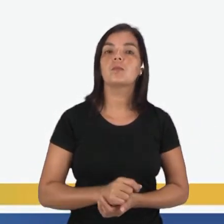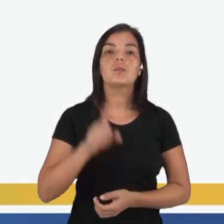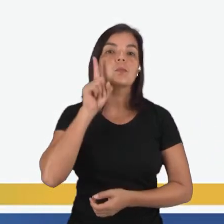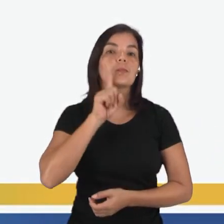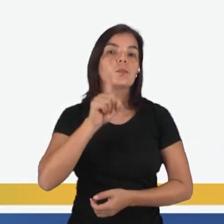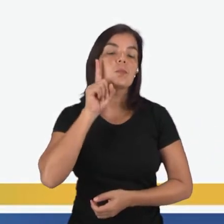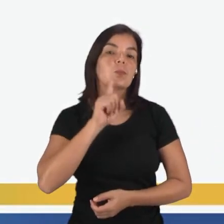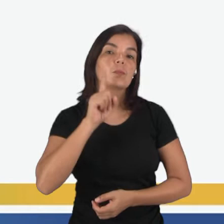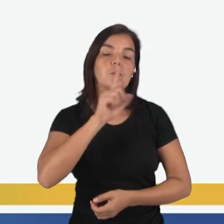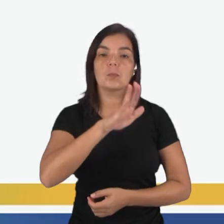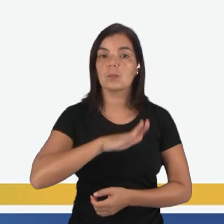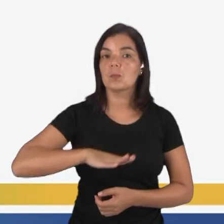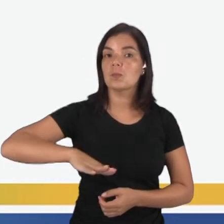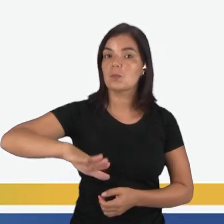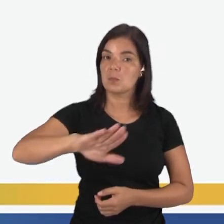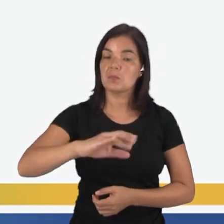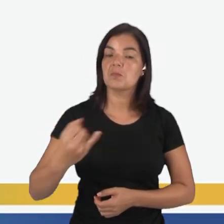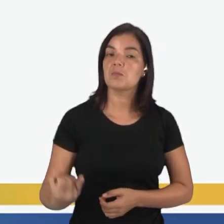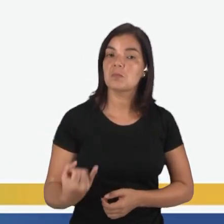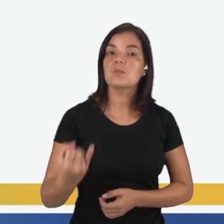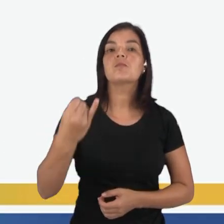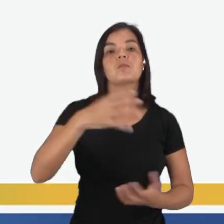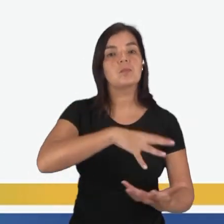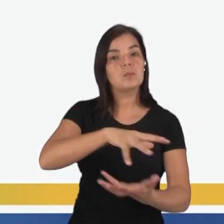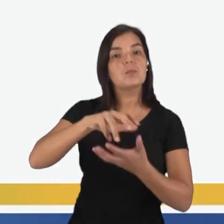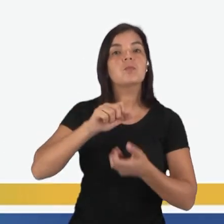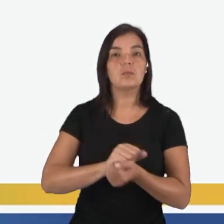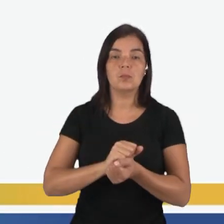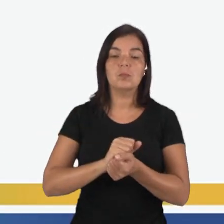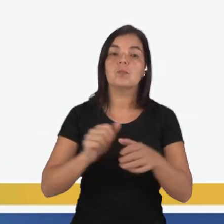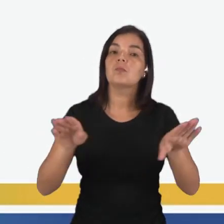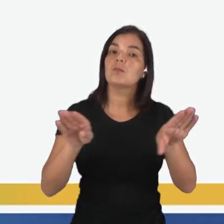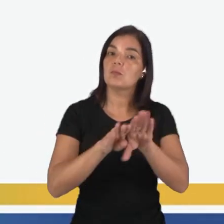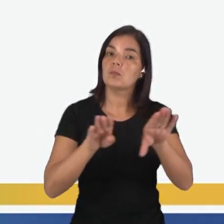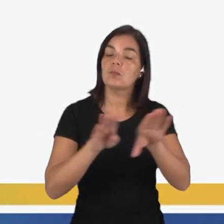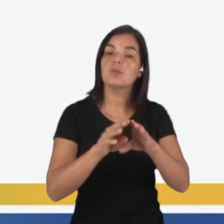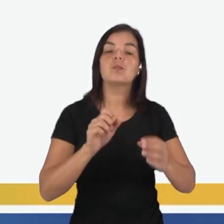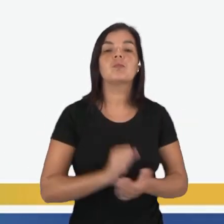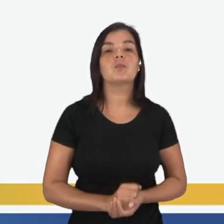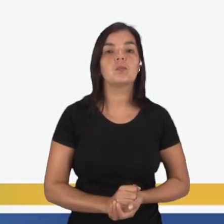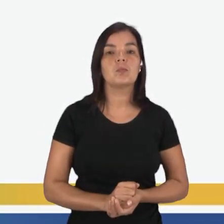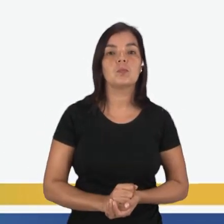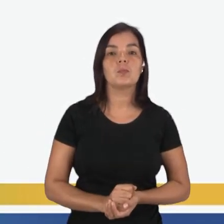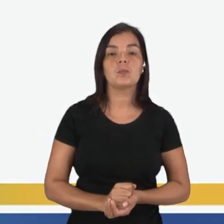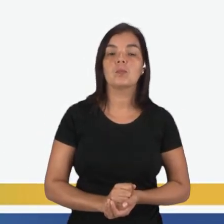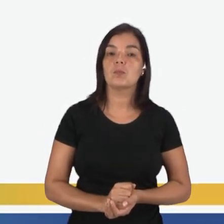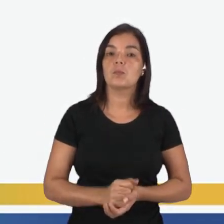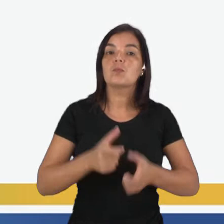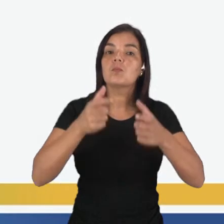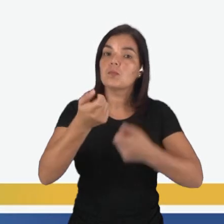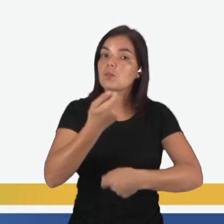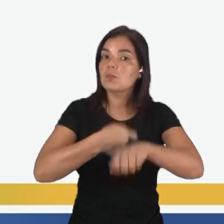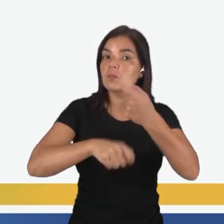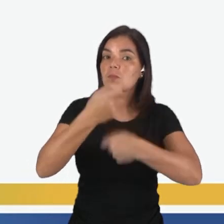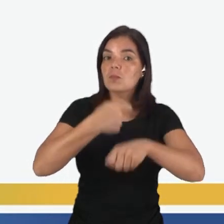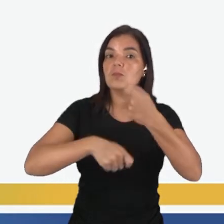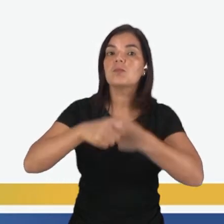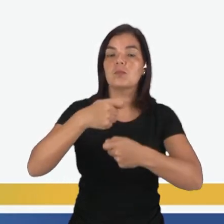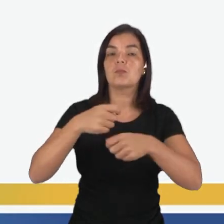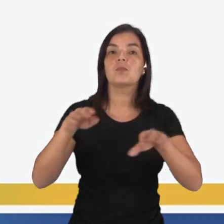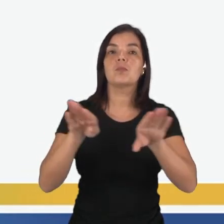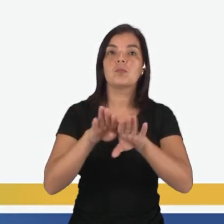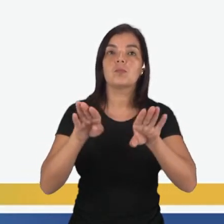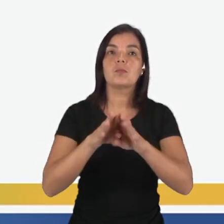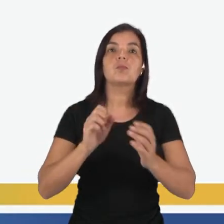Estados Unidos, que é a maior potência mundial, foi atingida, né, no seu centro econômico nervoso,